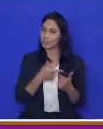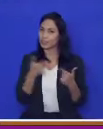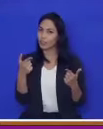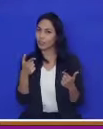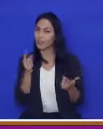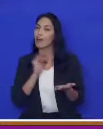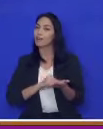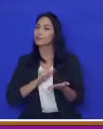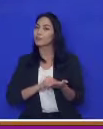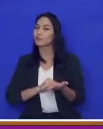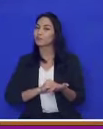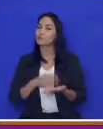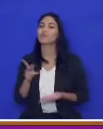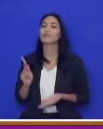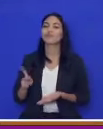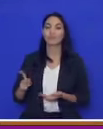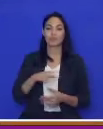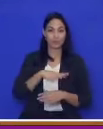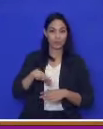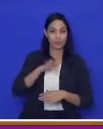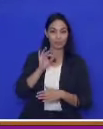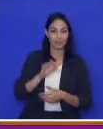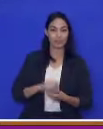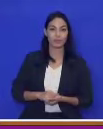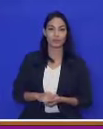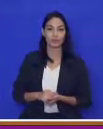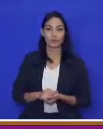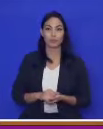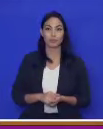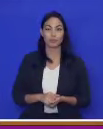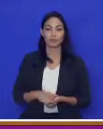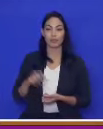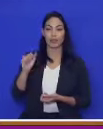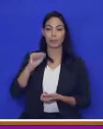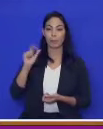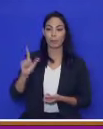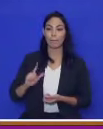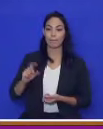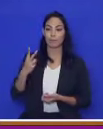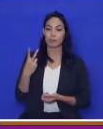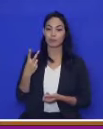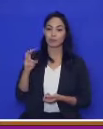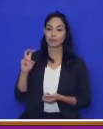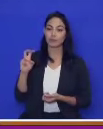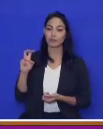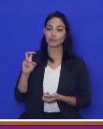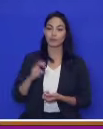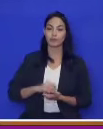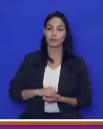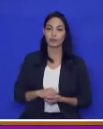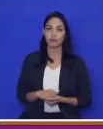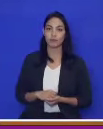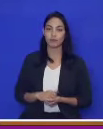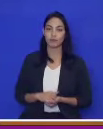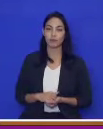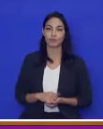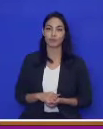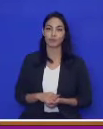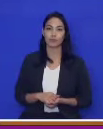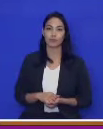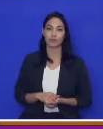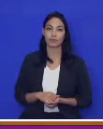Tá marcando? Vamos seguir sorteando. Mais uma bola saindo do globo. Azul, número 25. Azul 25.